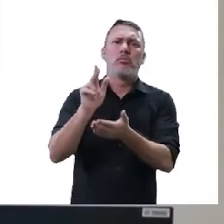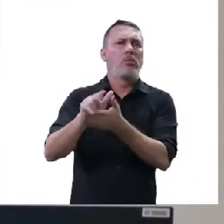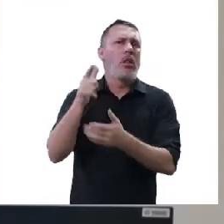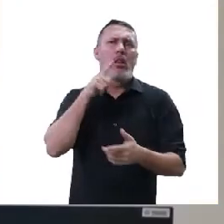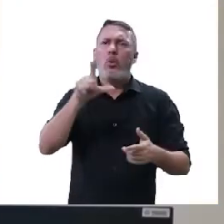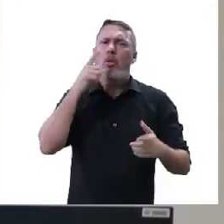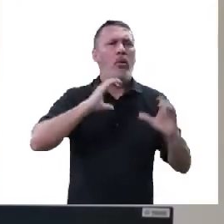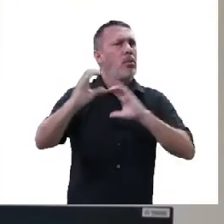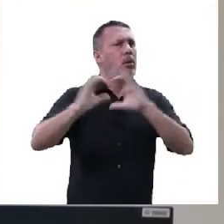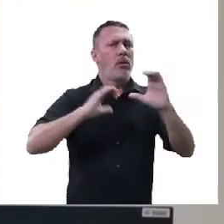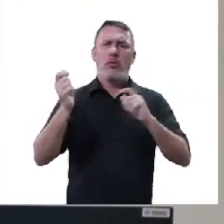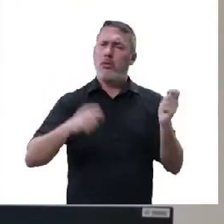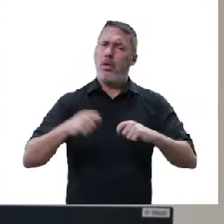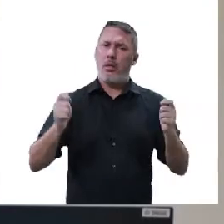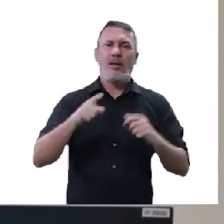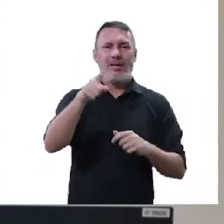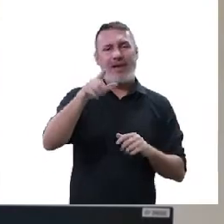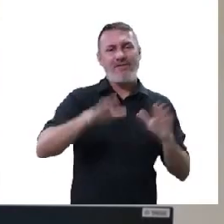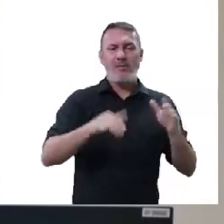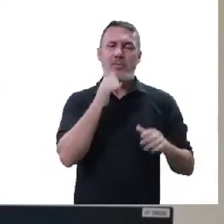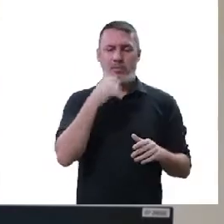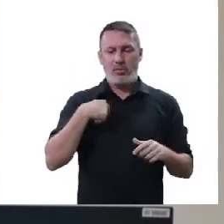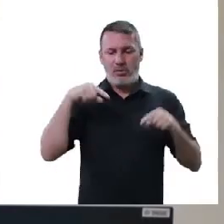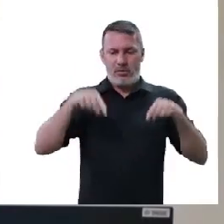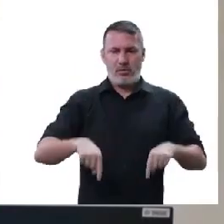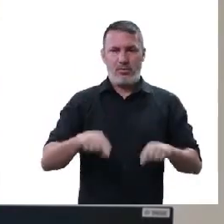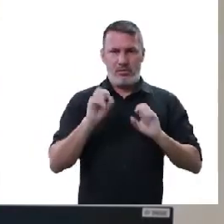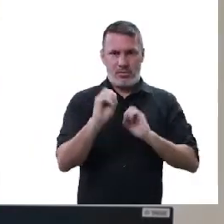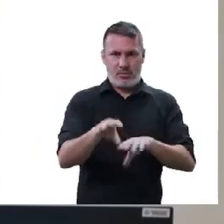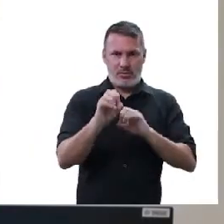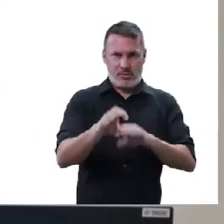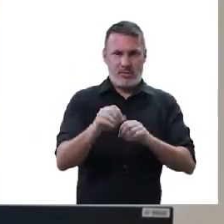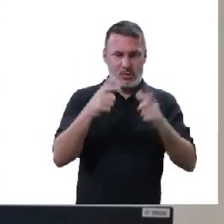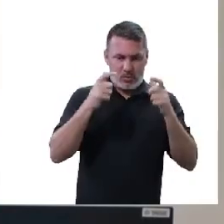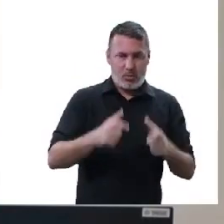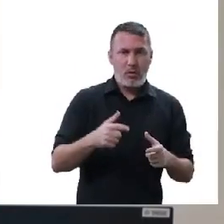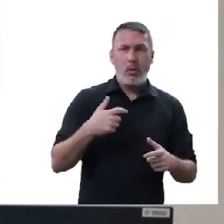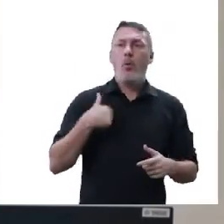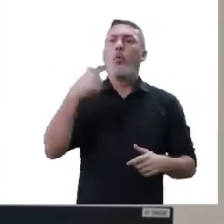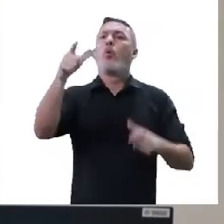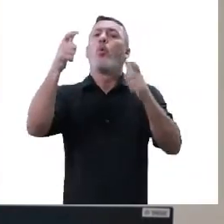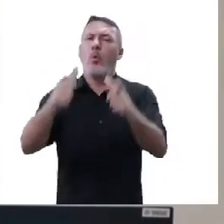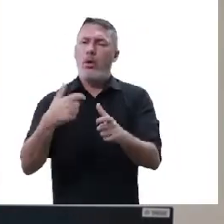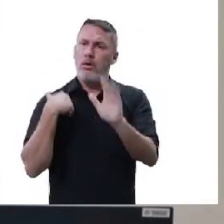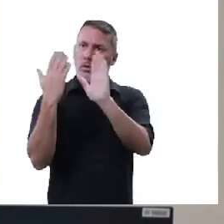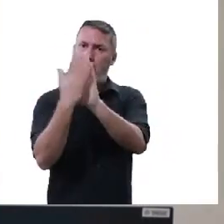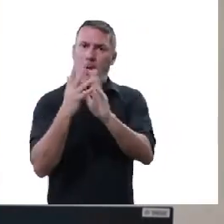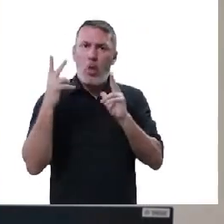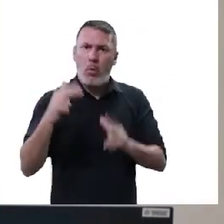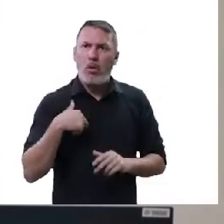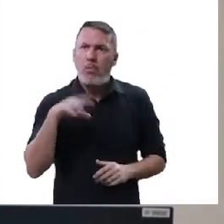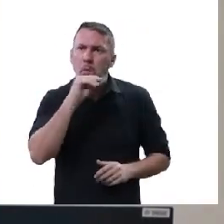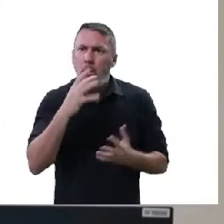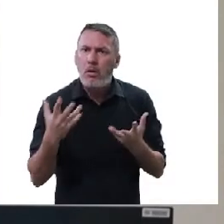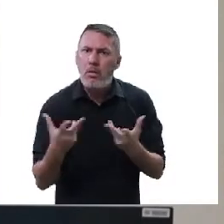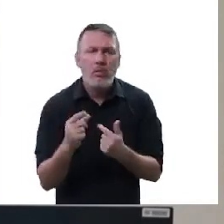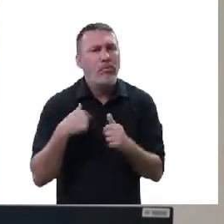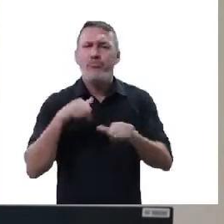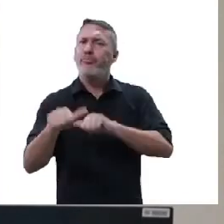formas linguísticas. Eu falei com vocês, às vezes eu estou aqui dando aula para vocês, mas quando eu chego em determinado local eu vou mudar o meu jeito de